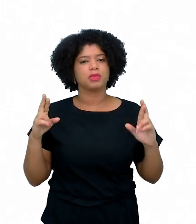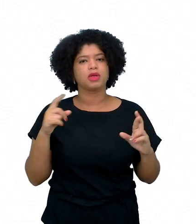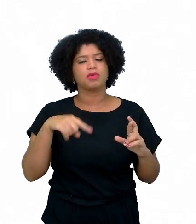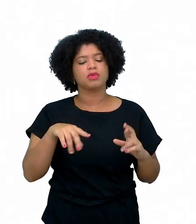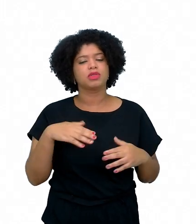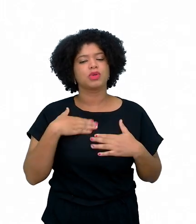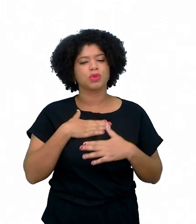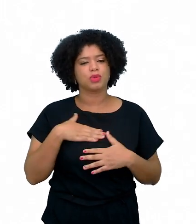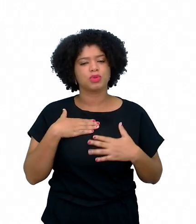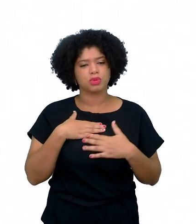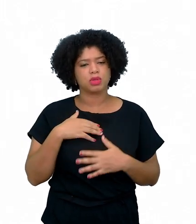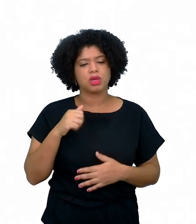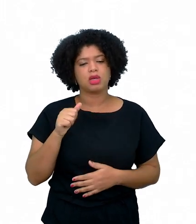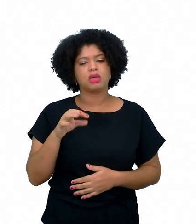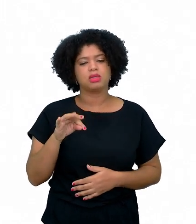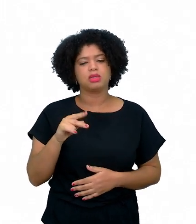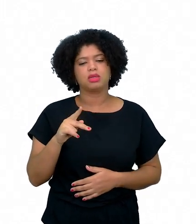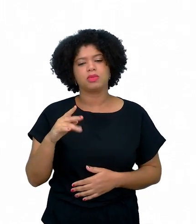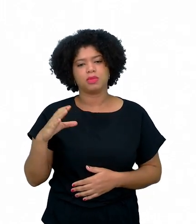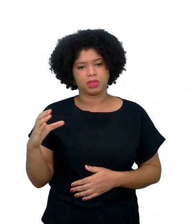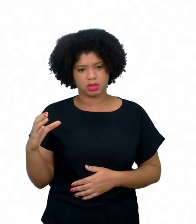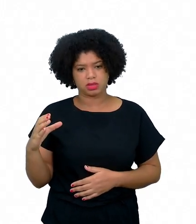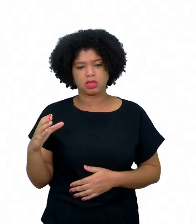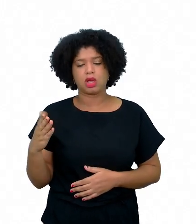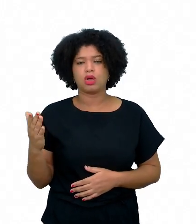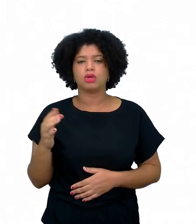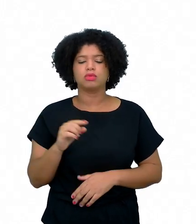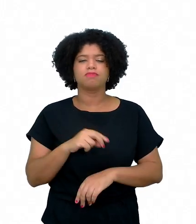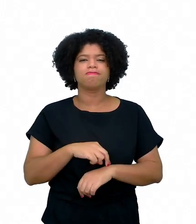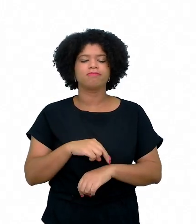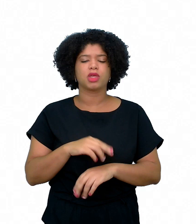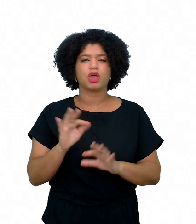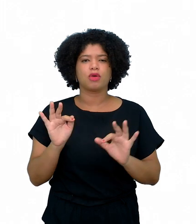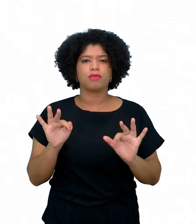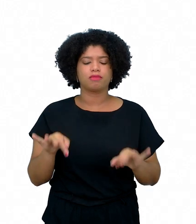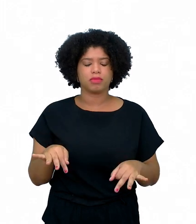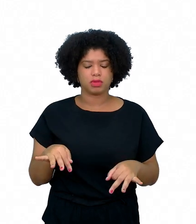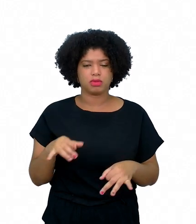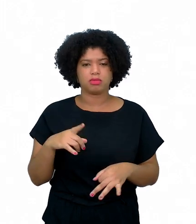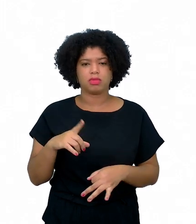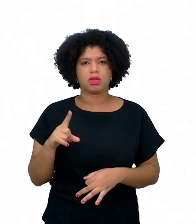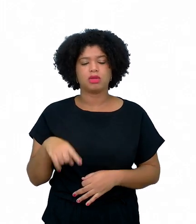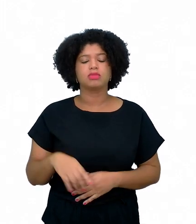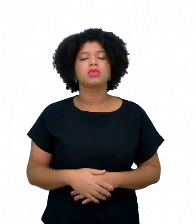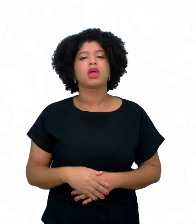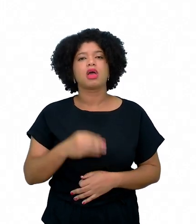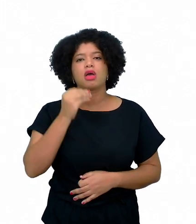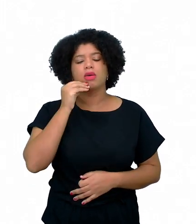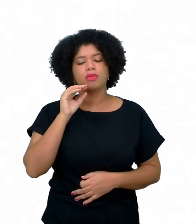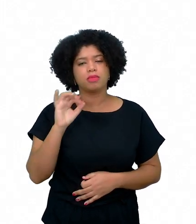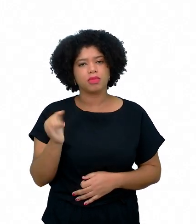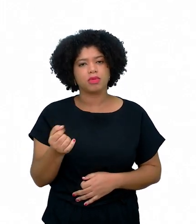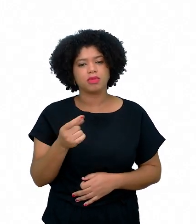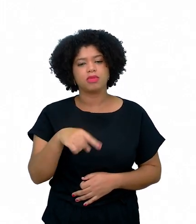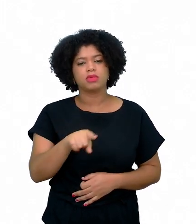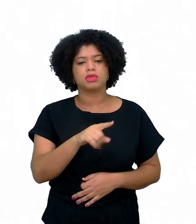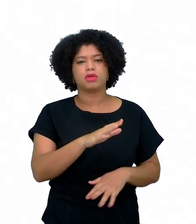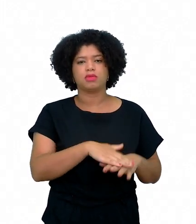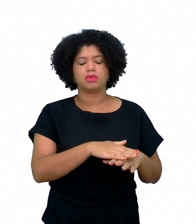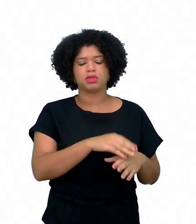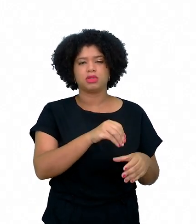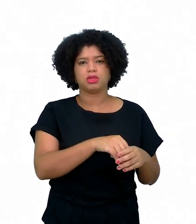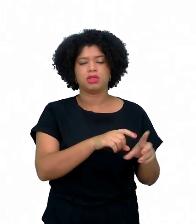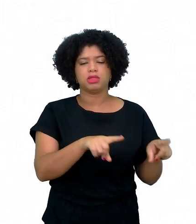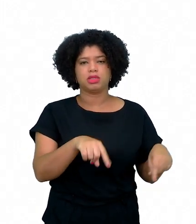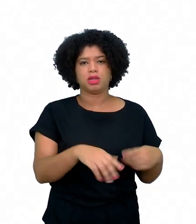vocês aproveitem agora, nós temos uns minutinhos aqui para conversar, aproveitem o desdobramento agora da